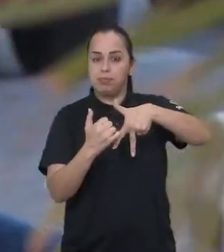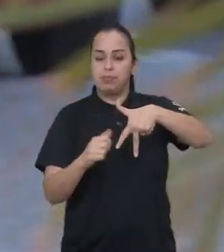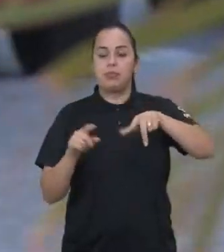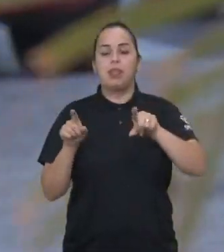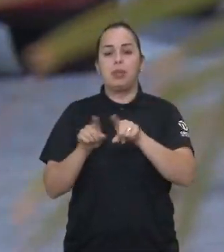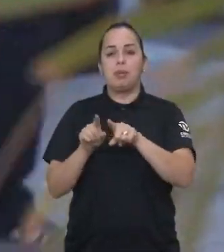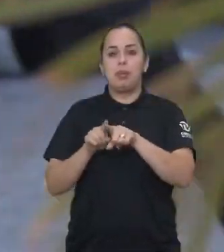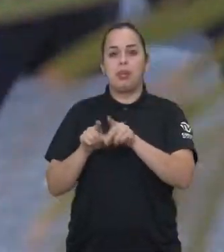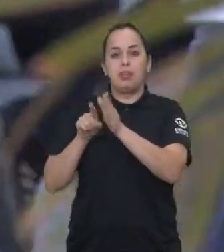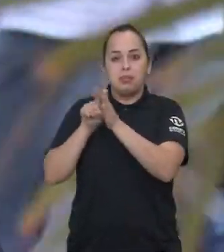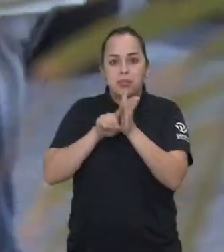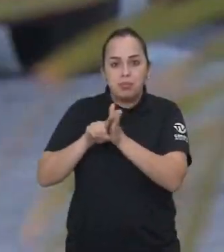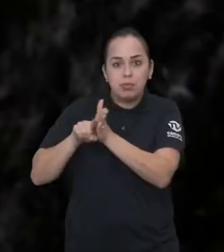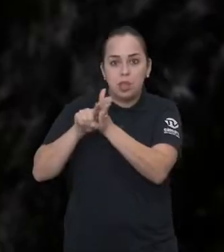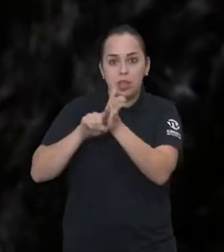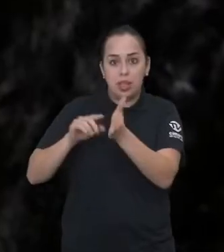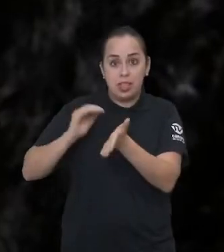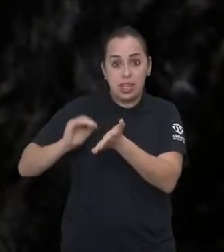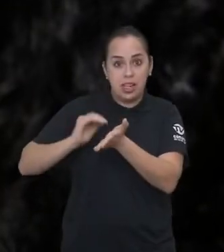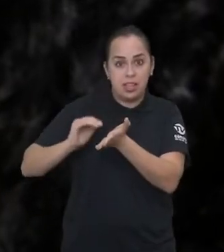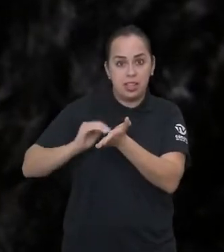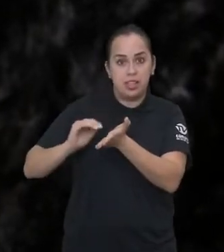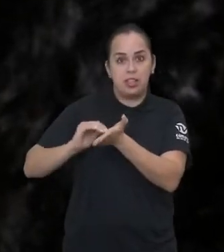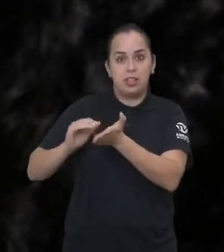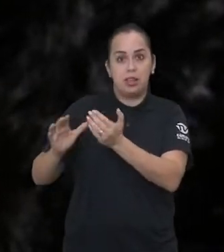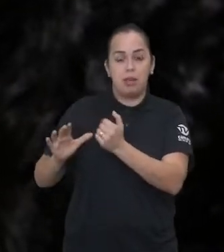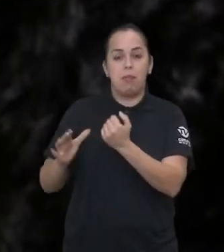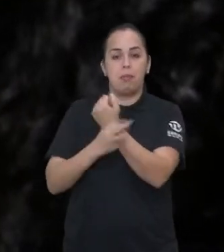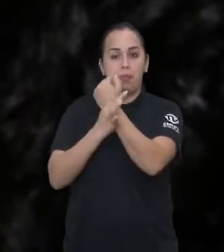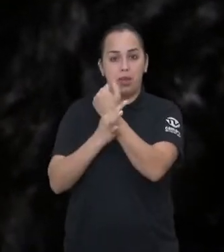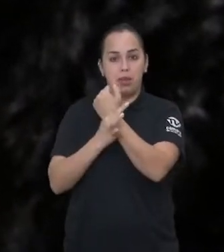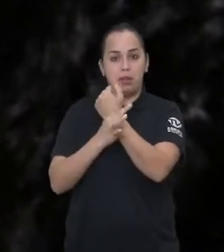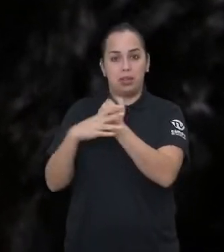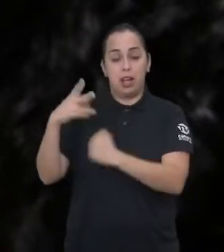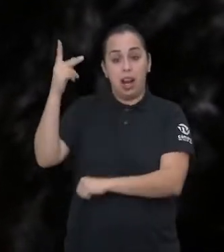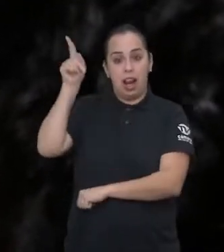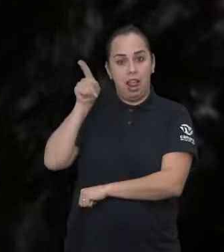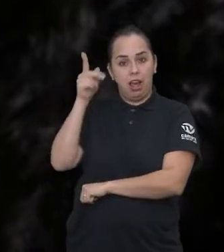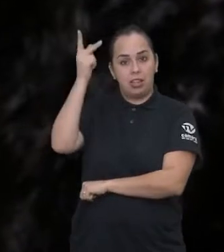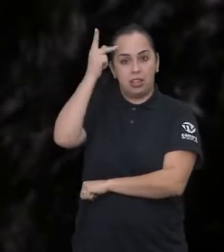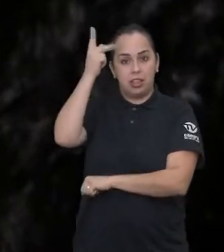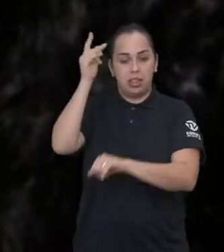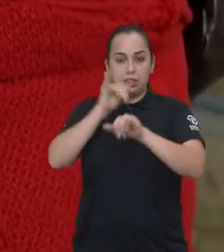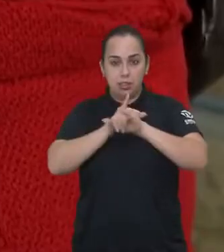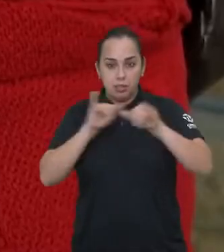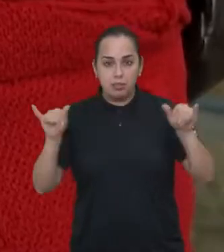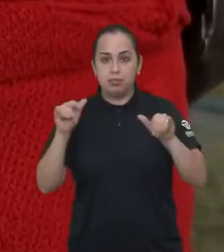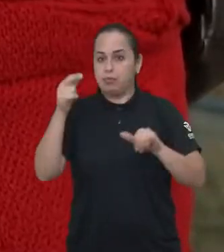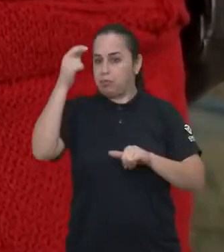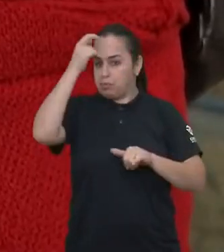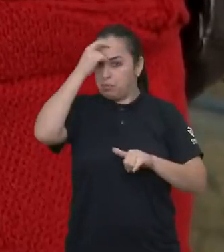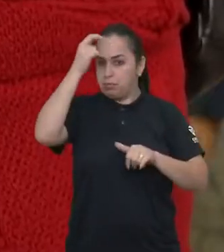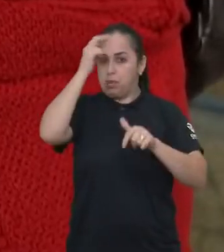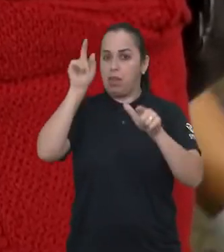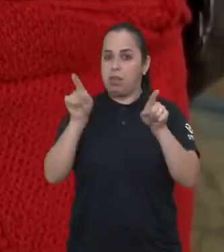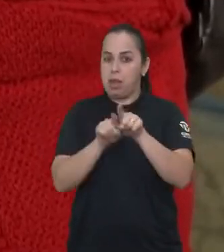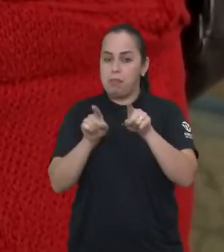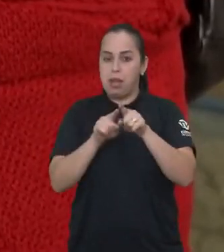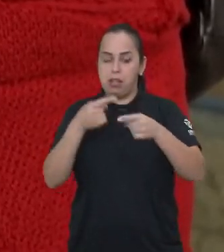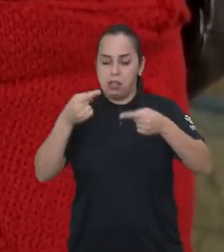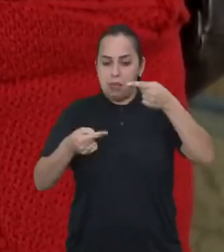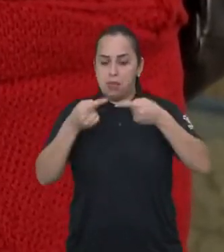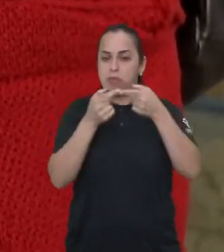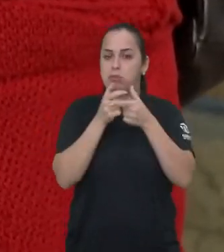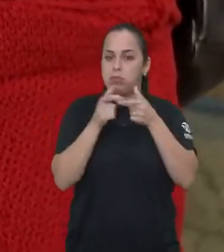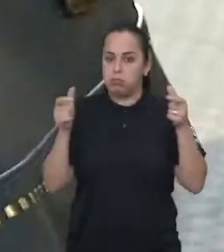vítimas de algum tipo de violência os dados são da Secretaria de Segurança Pública de São Paulo e mesmo com campanhas